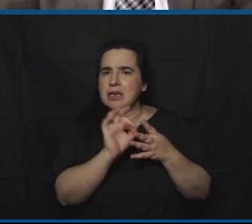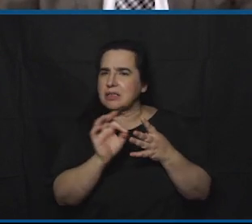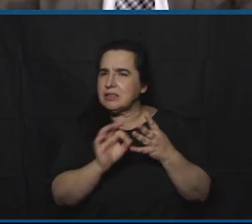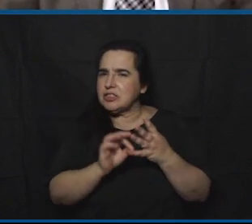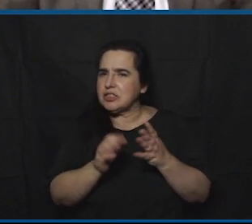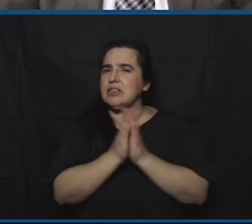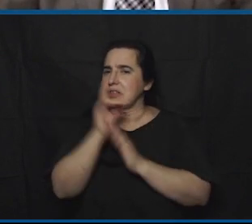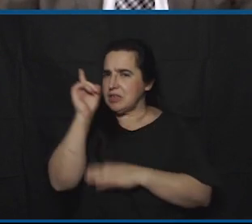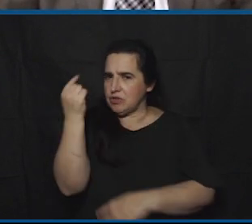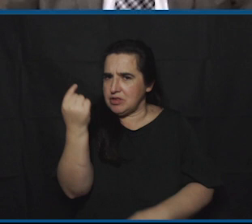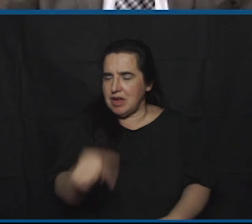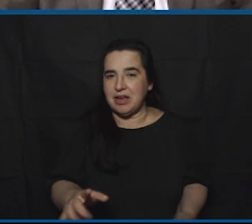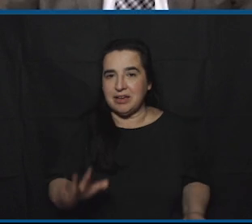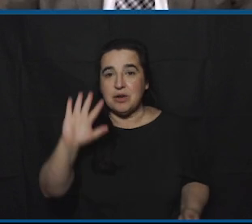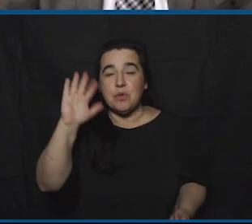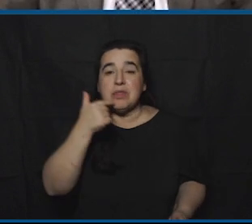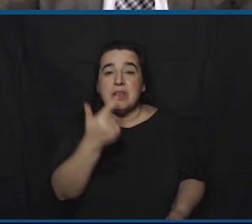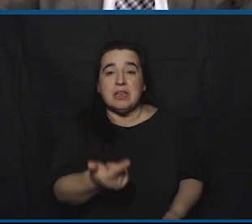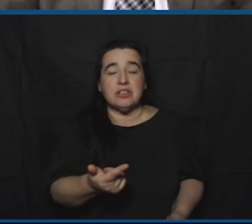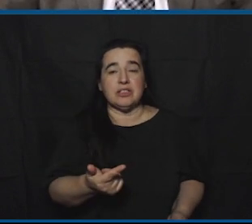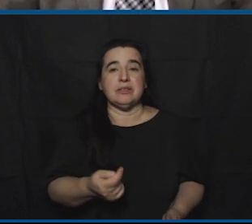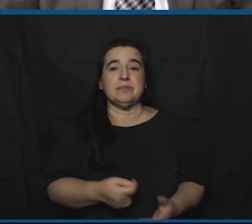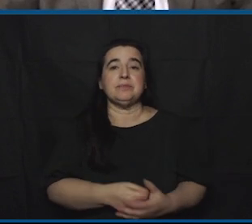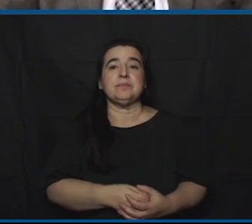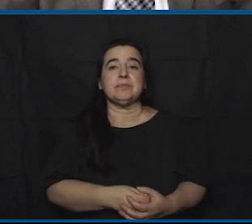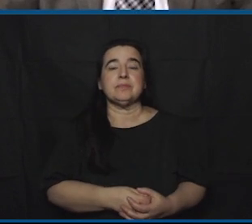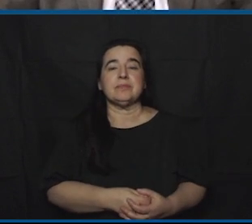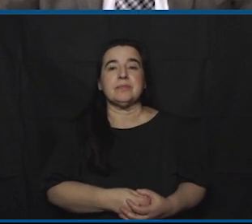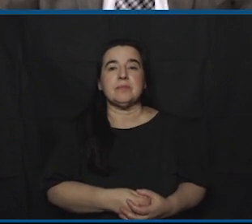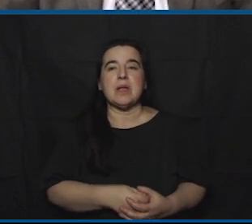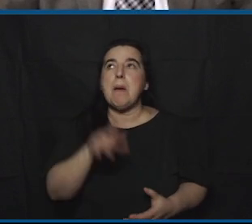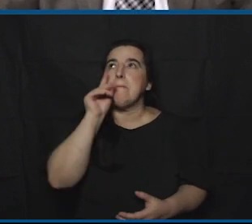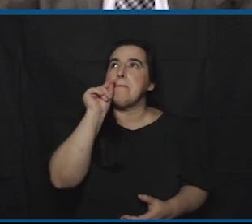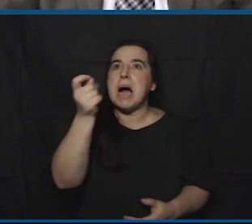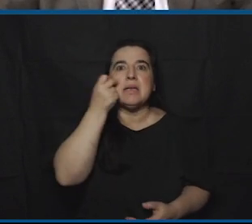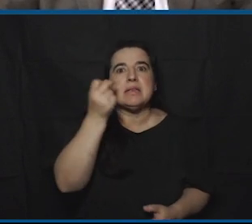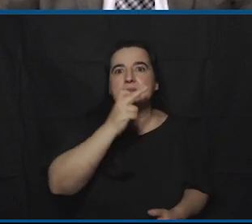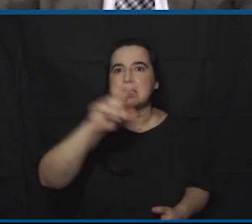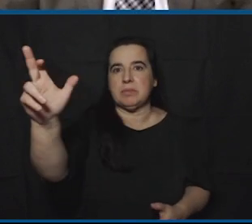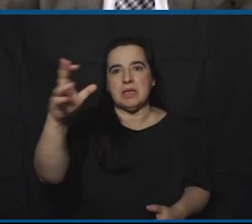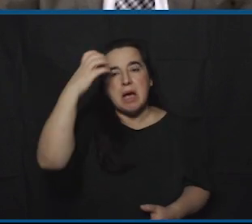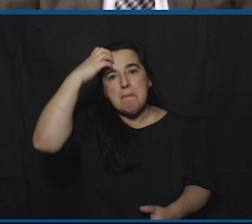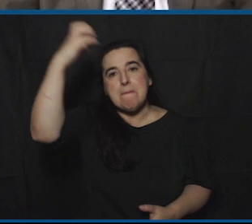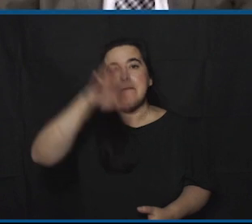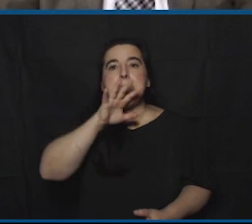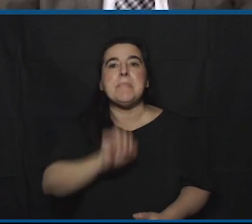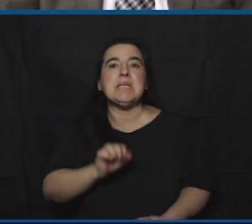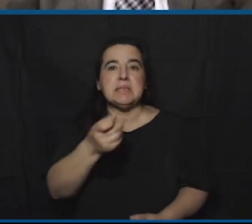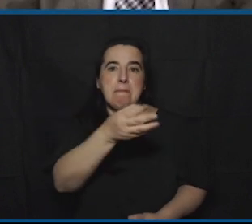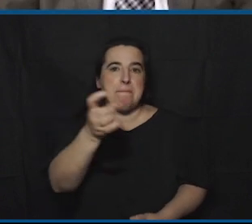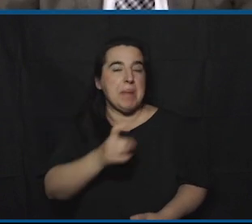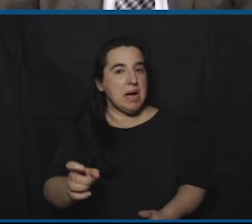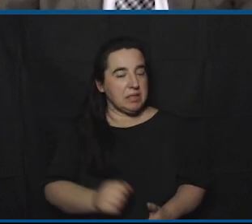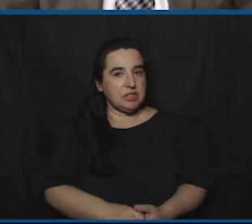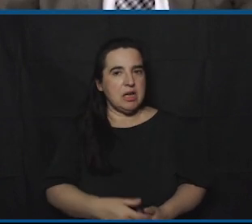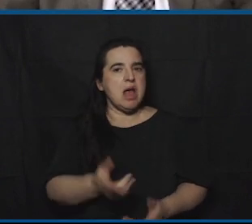características divinas. Quando diz que ele é o pai da eternidade, o príncipe da paz, não é? O